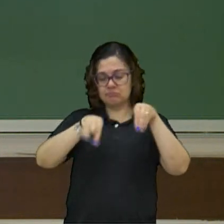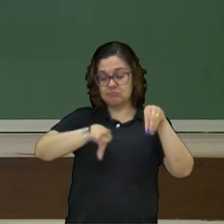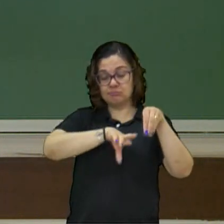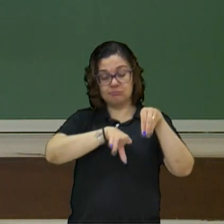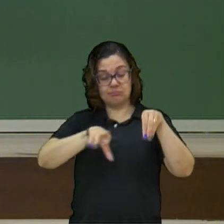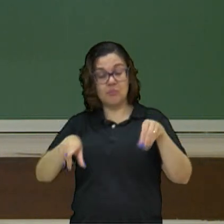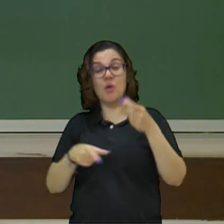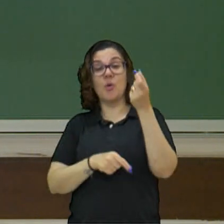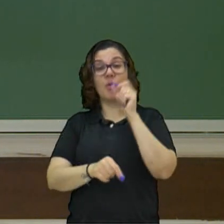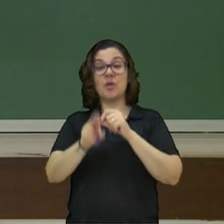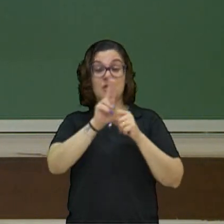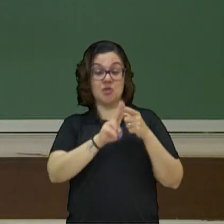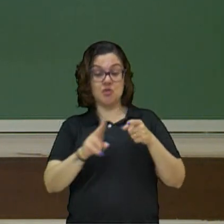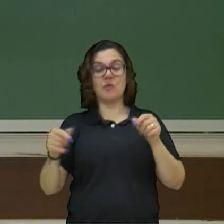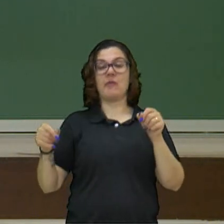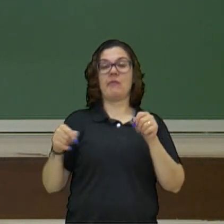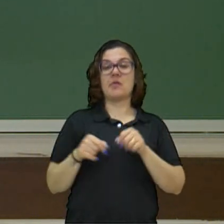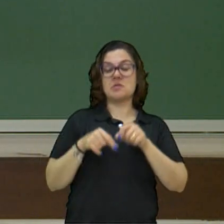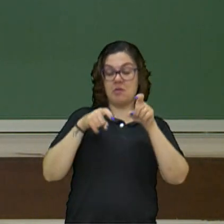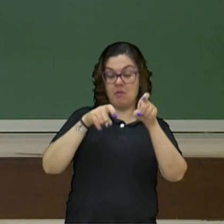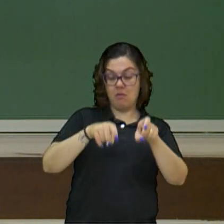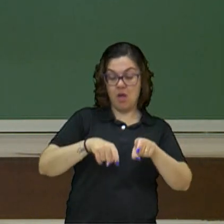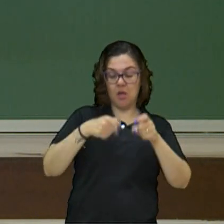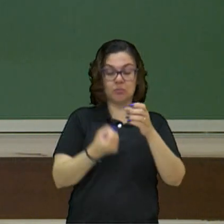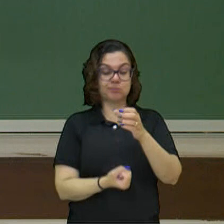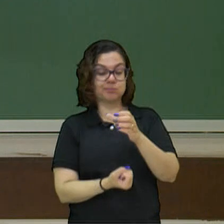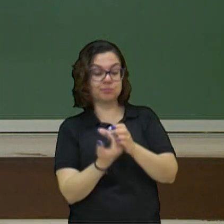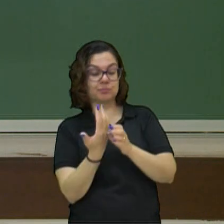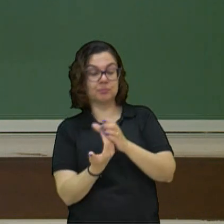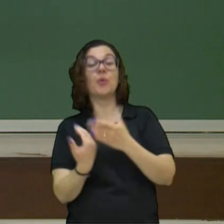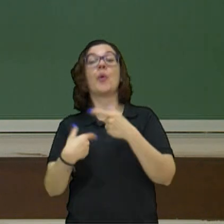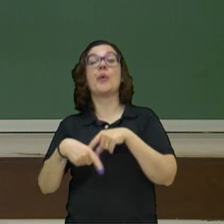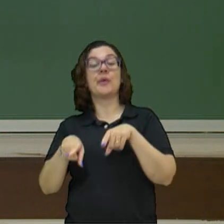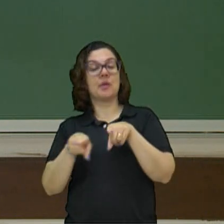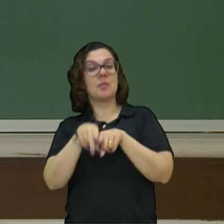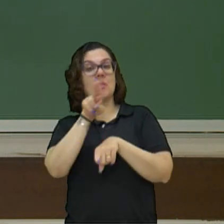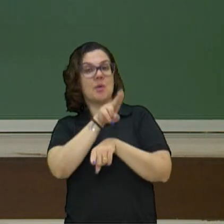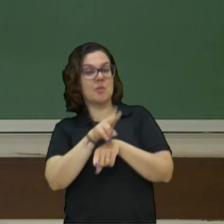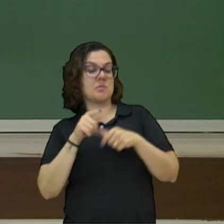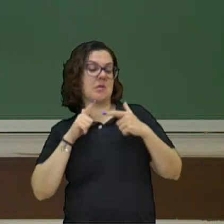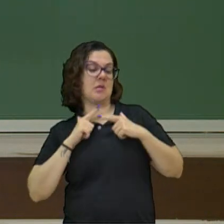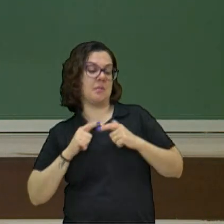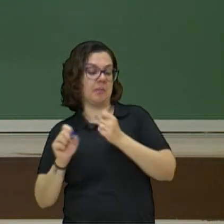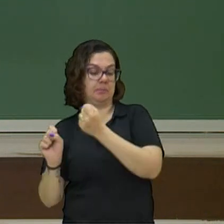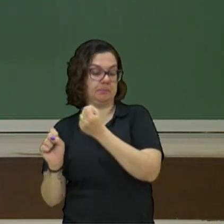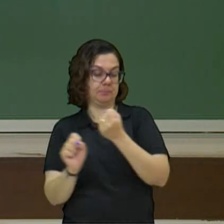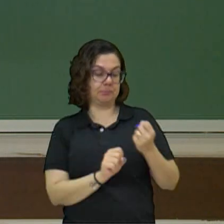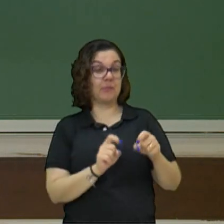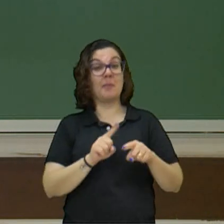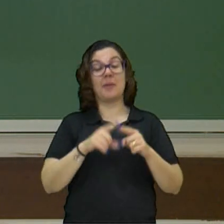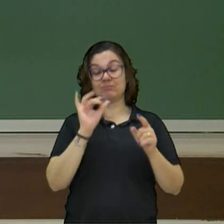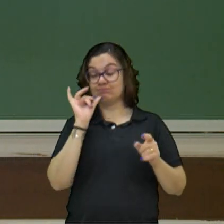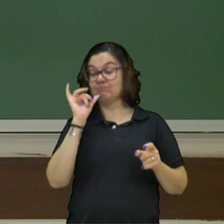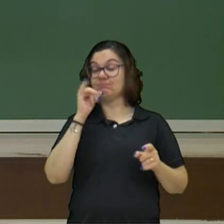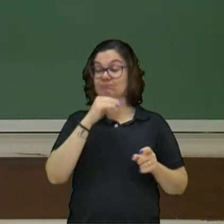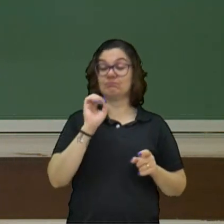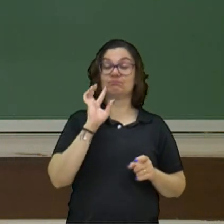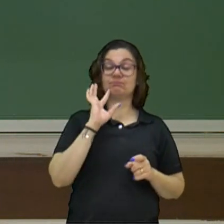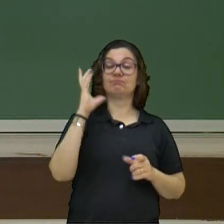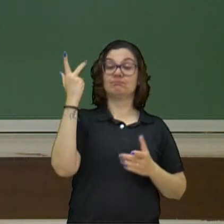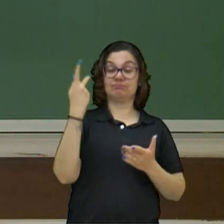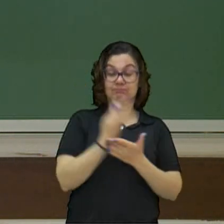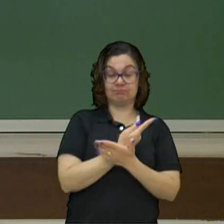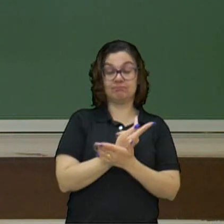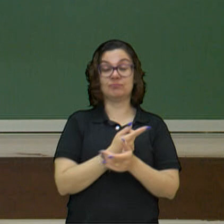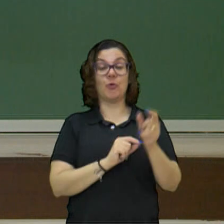agrícolas na produção de fertilizantes é usado em alguns produtos de limpeza também mas infelizmente ele pode causar alguns danos ao